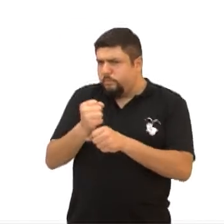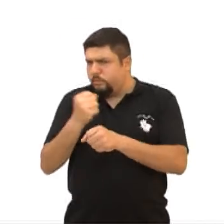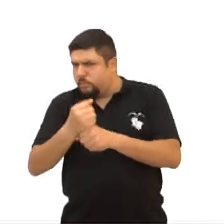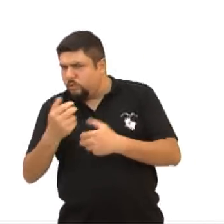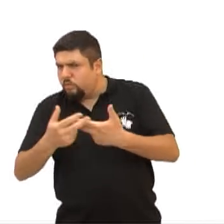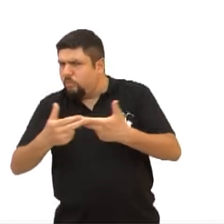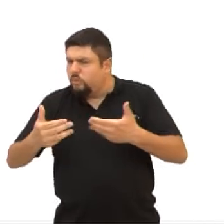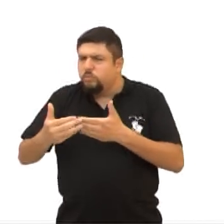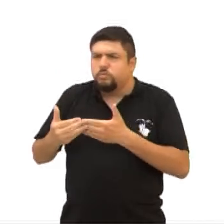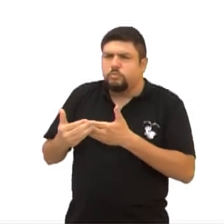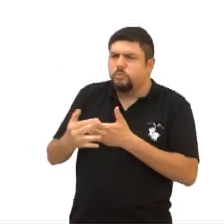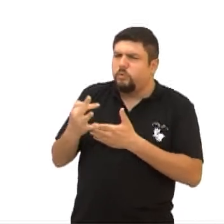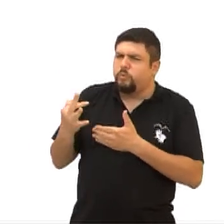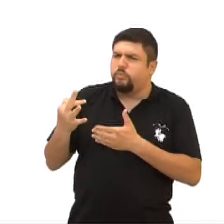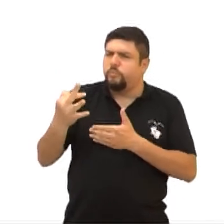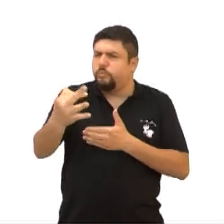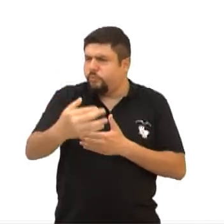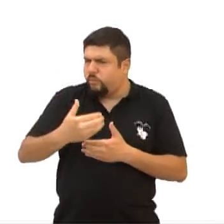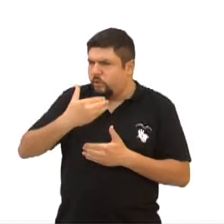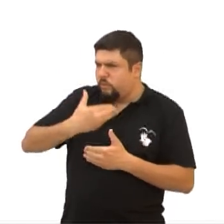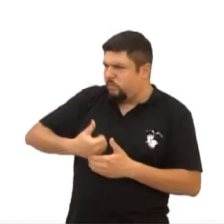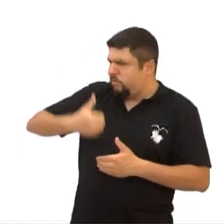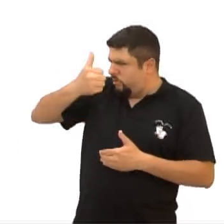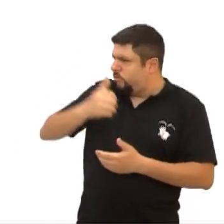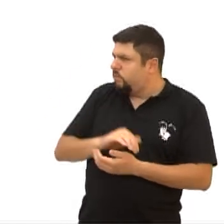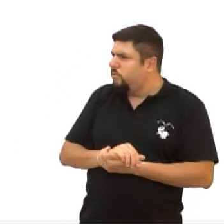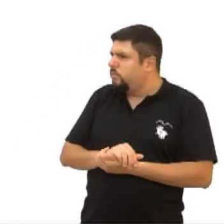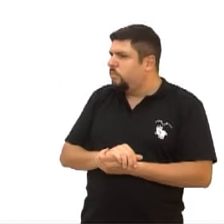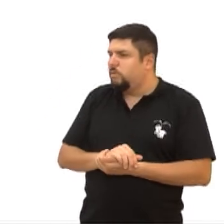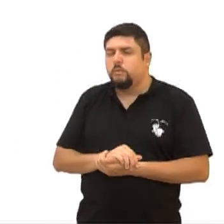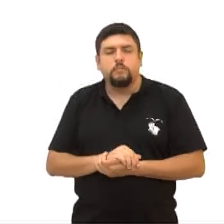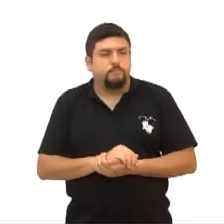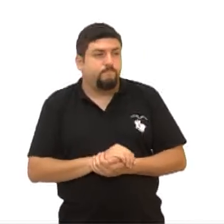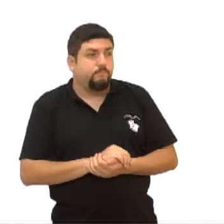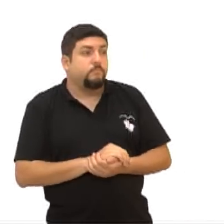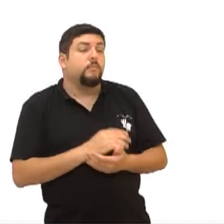longo prazo? Marcelo Rezende respondendo.